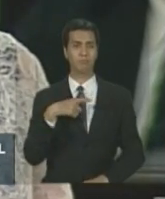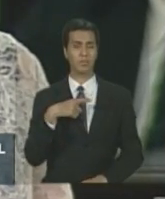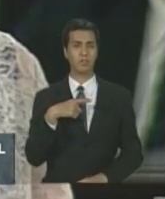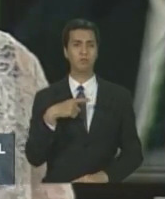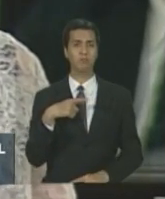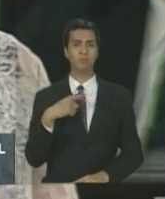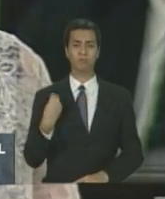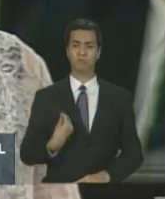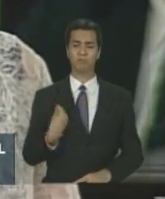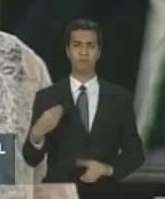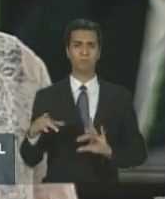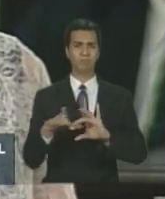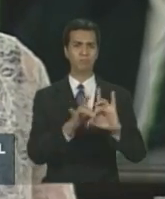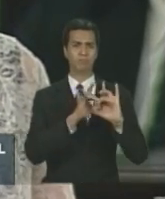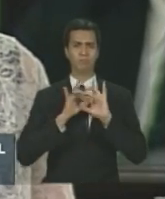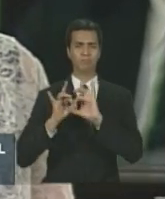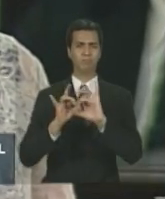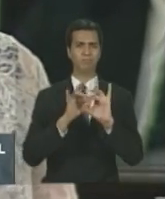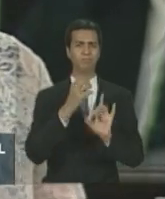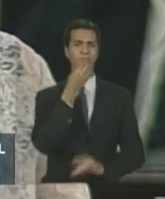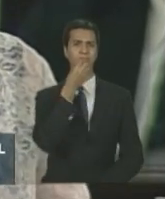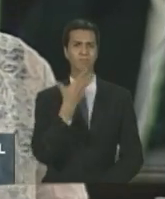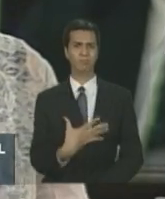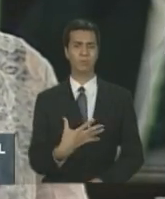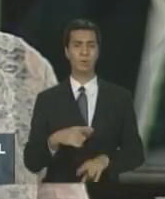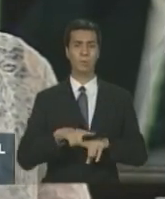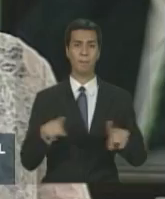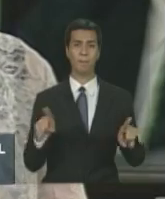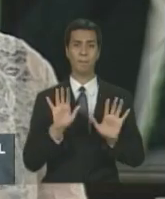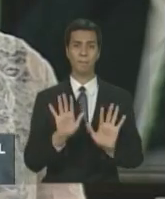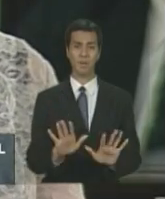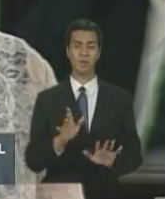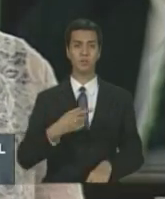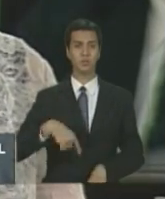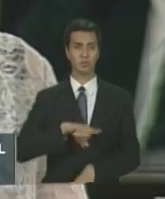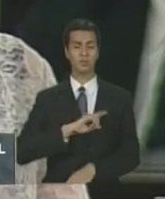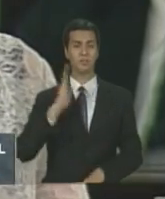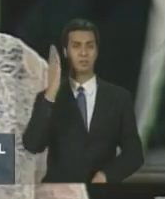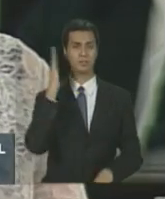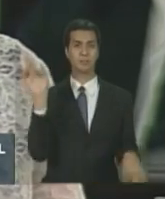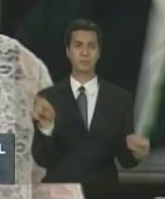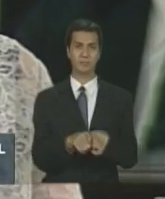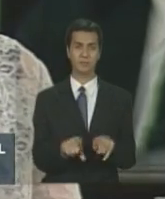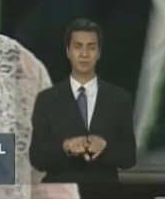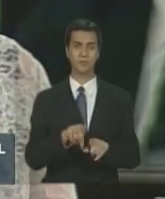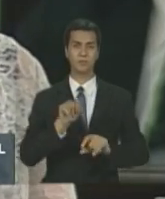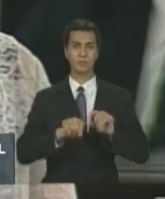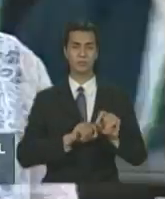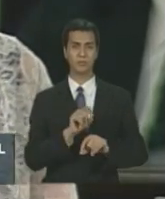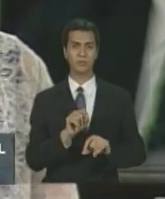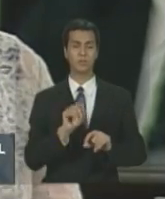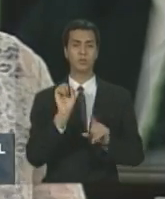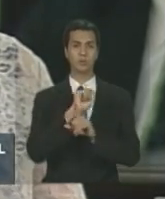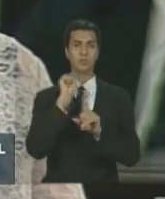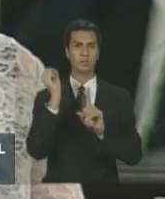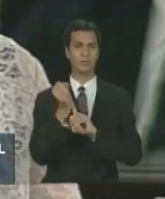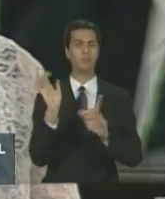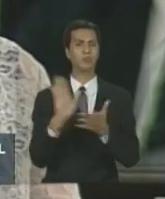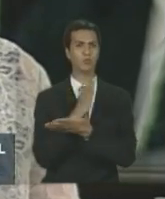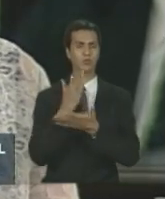convivência mais harmoniosa. Mas nós sabemos que a nossa sociedade também ainda